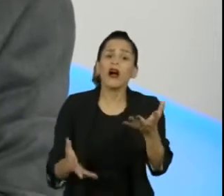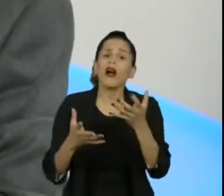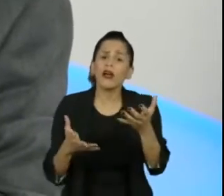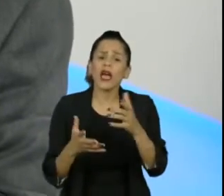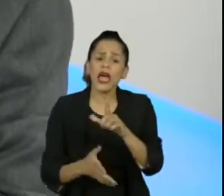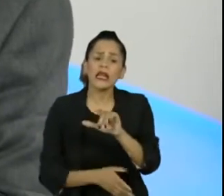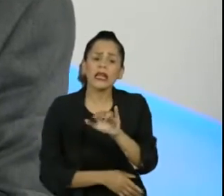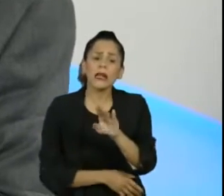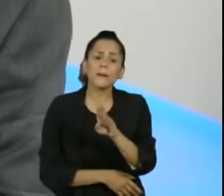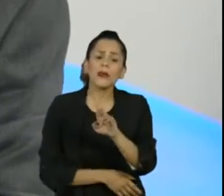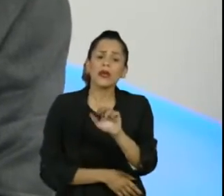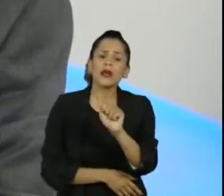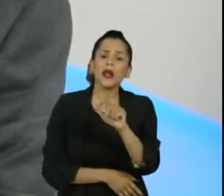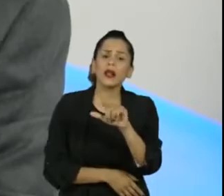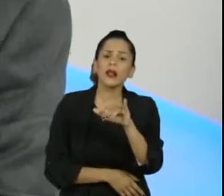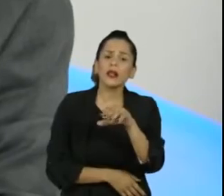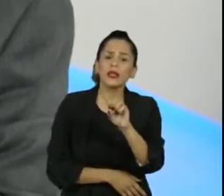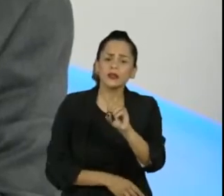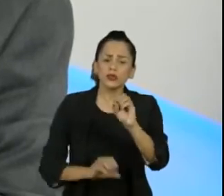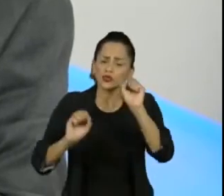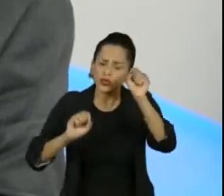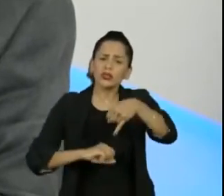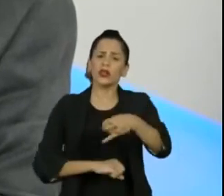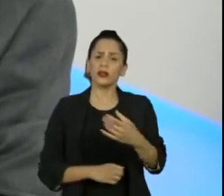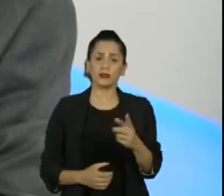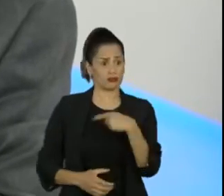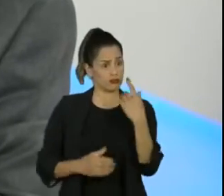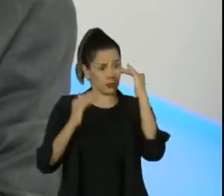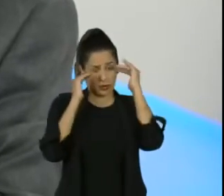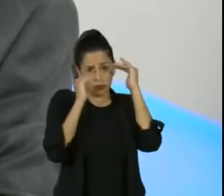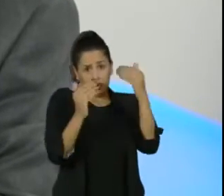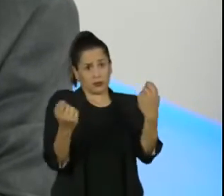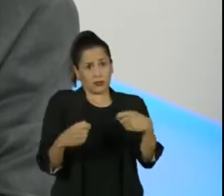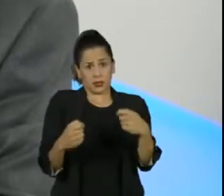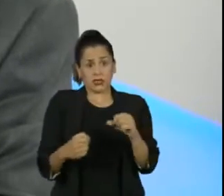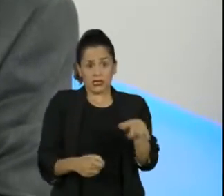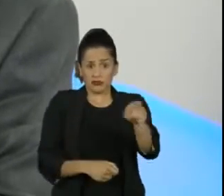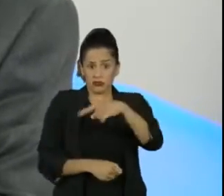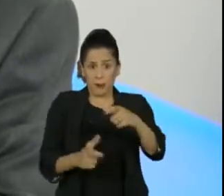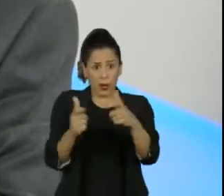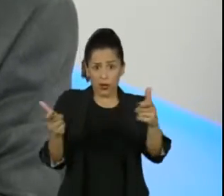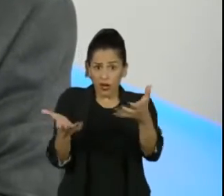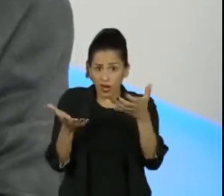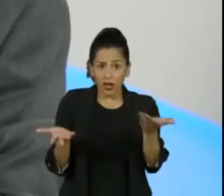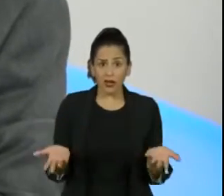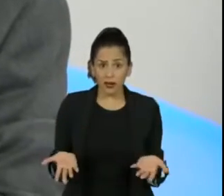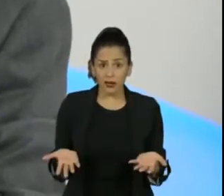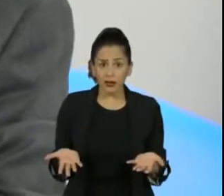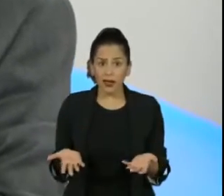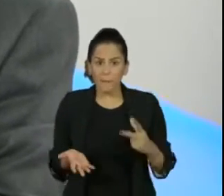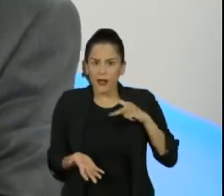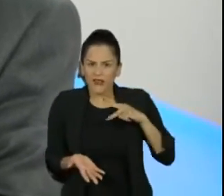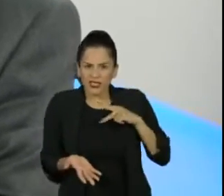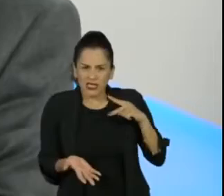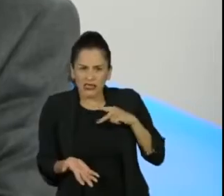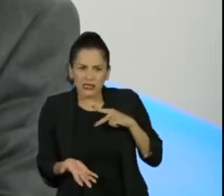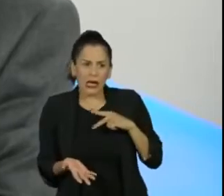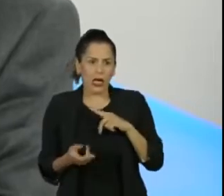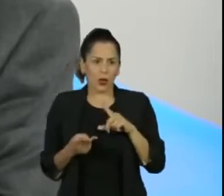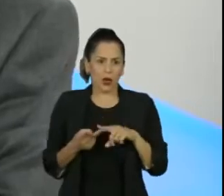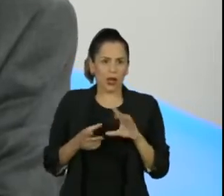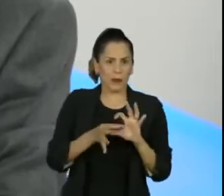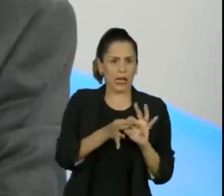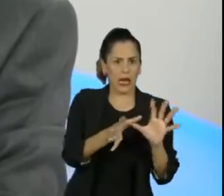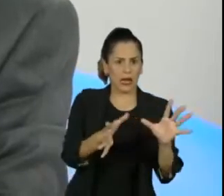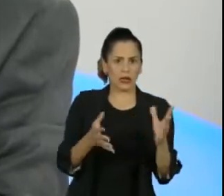sim. Isso tem que ser respeitado. Né? A privatização, o liberalismo, então diminuir